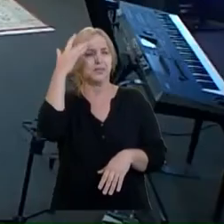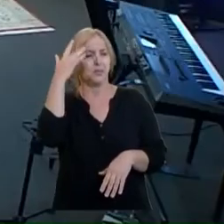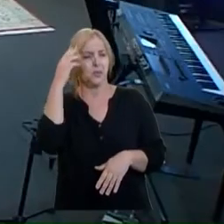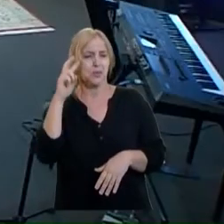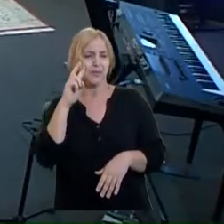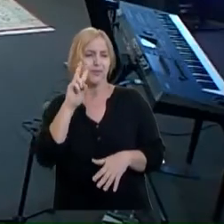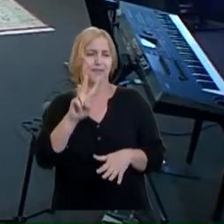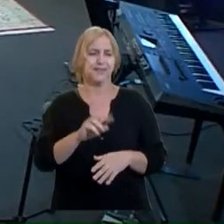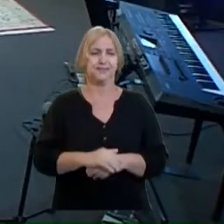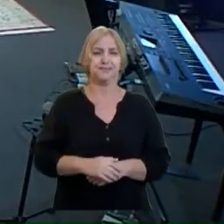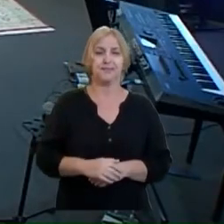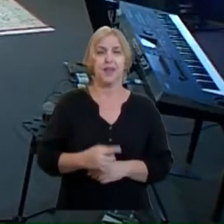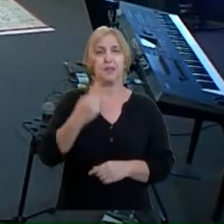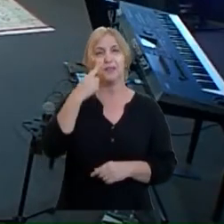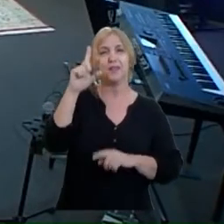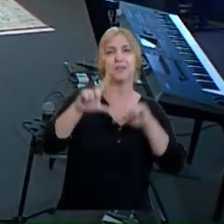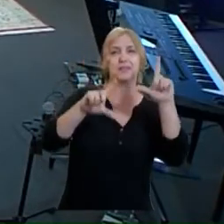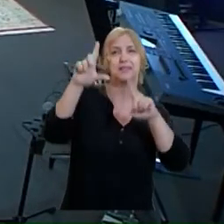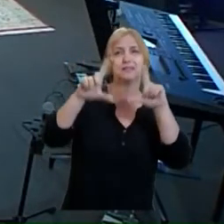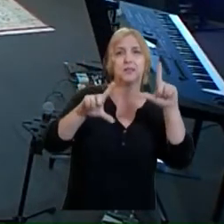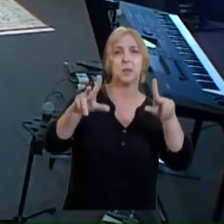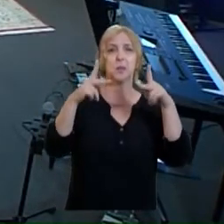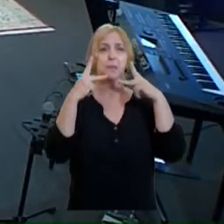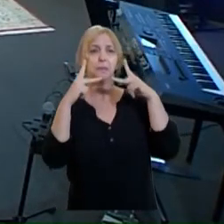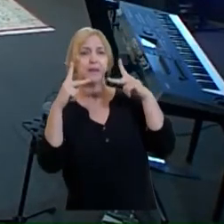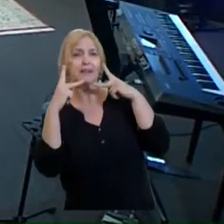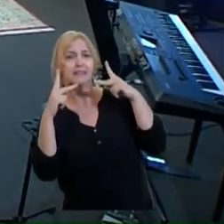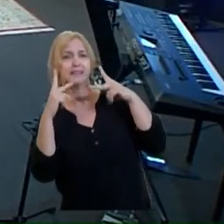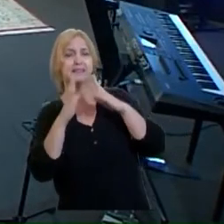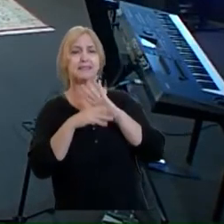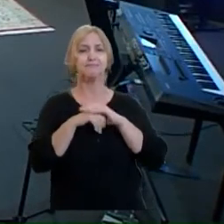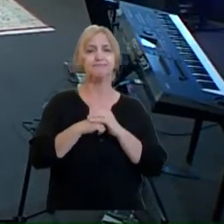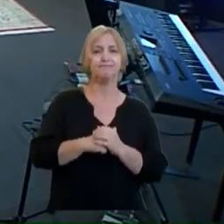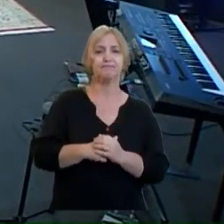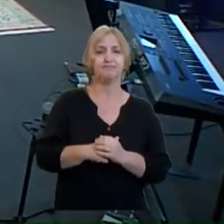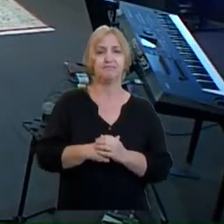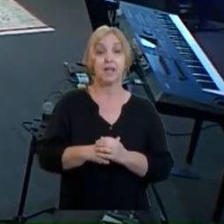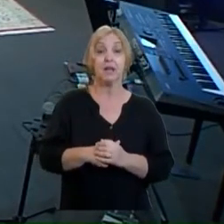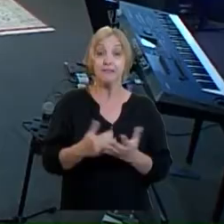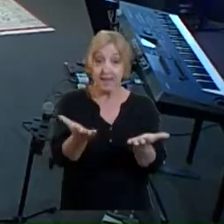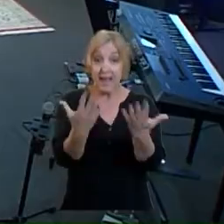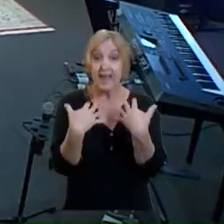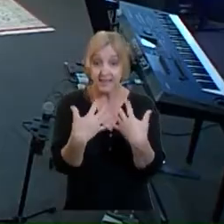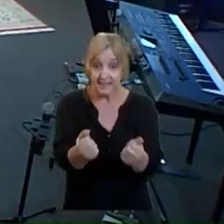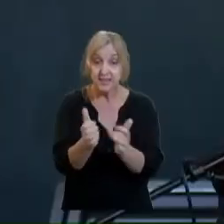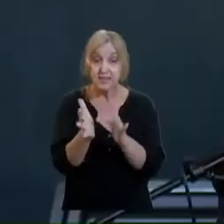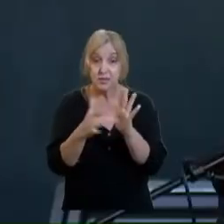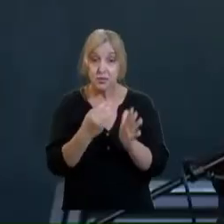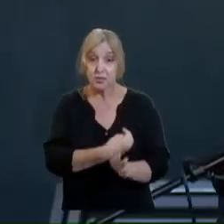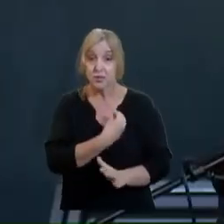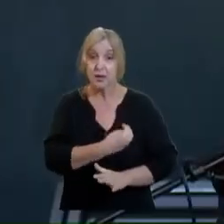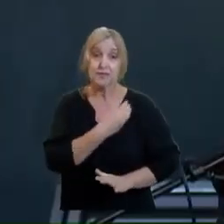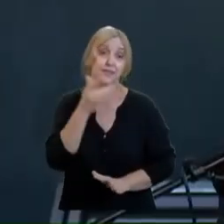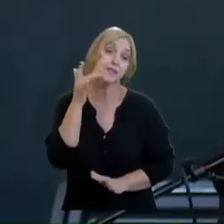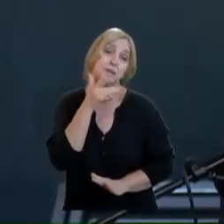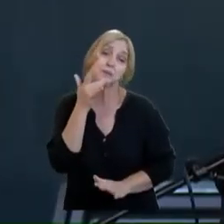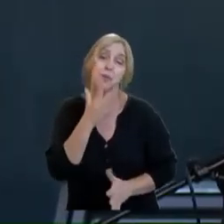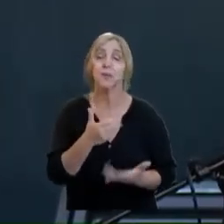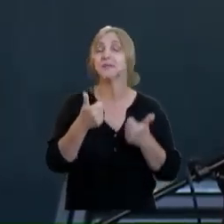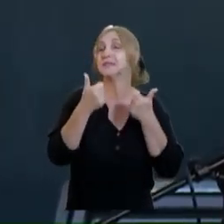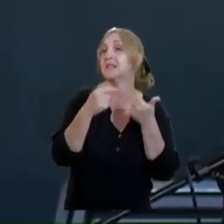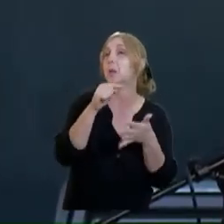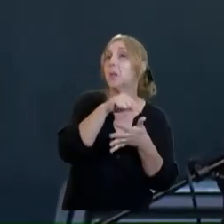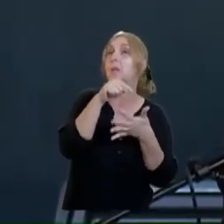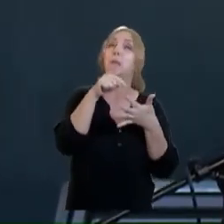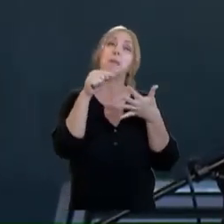vez em quando, passando pela TV, vejo alguns pregando, é dizendo, olha, você vem para Jesus, sua vida vai ser tão gostosinha, vai ser